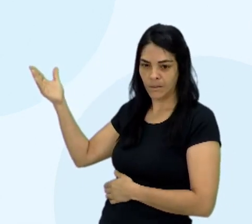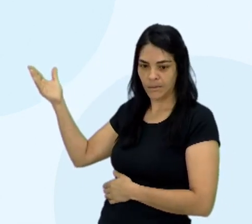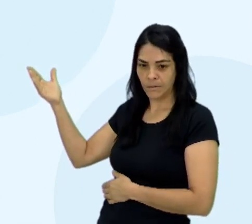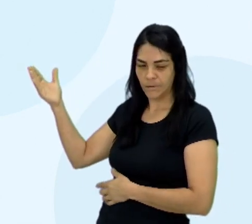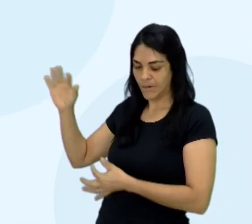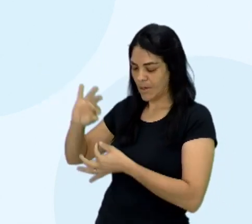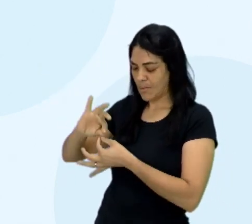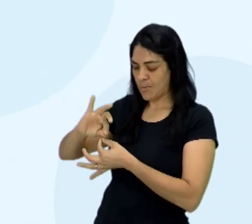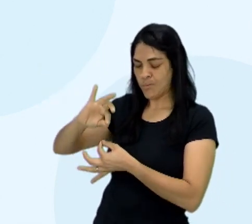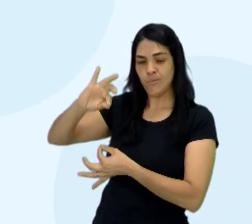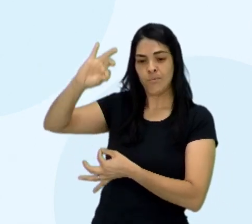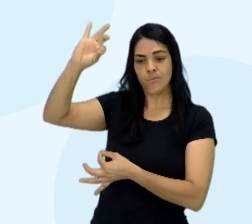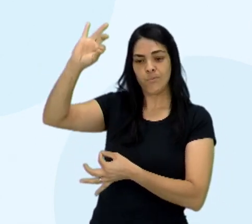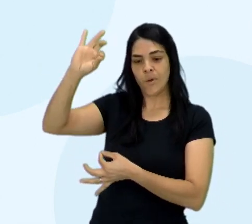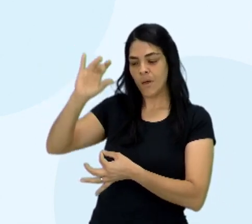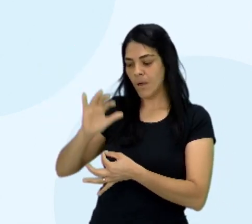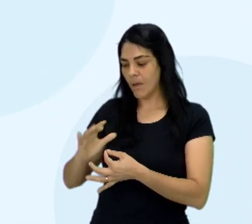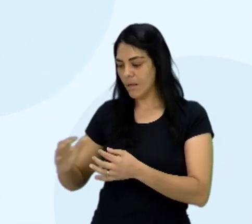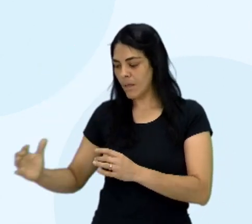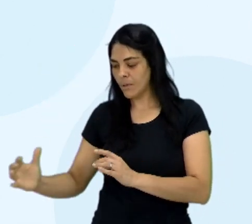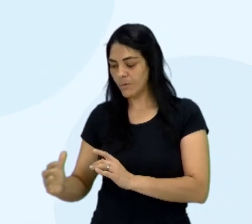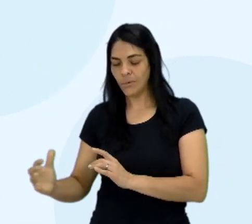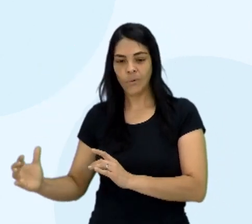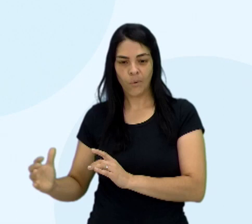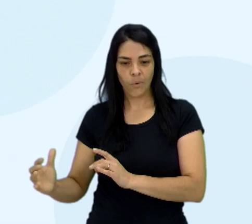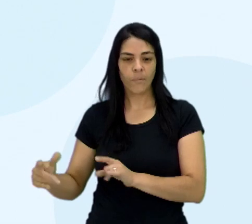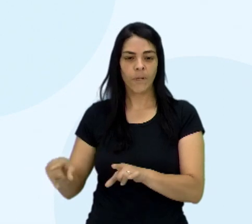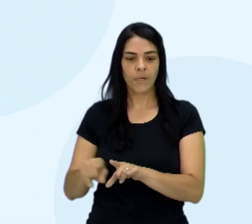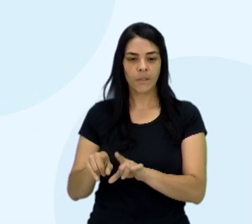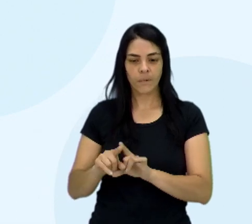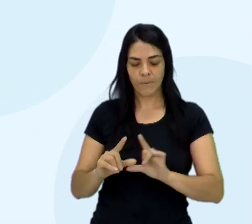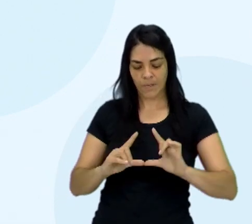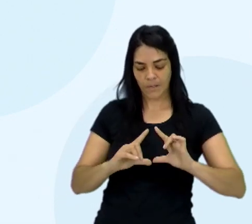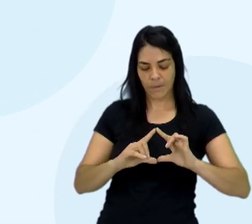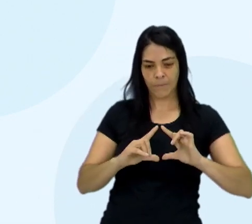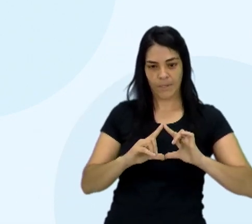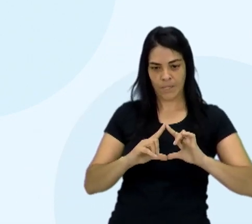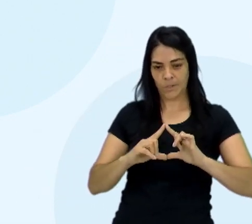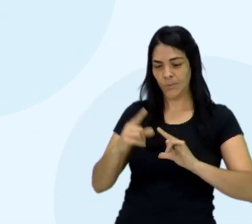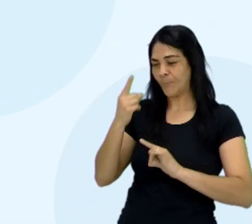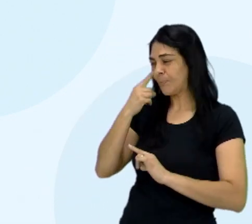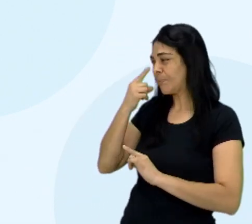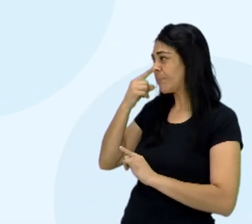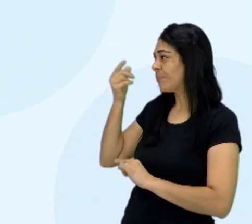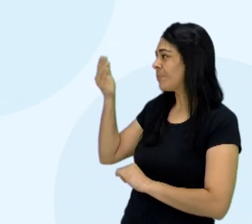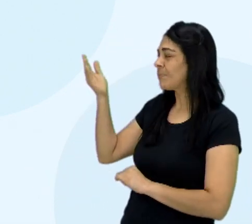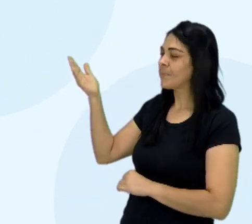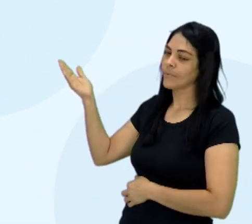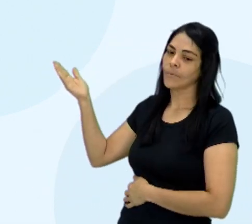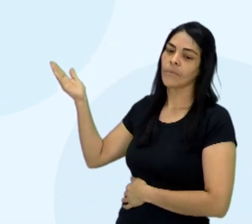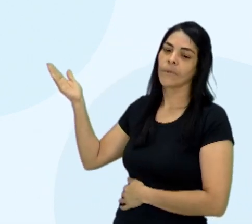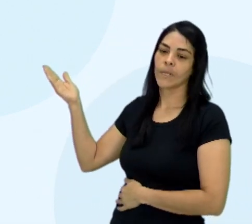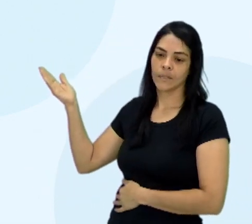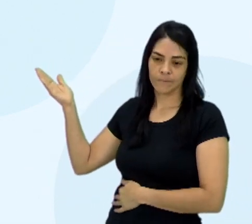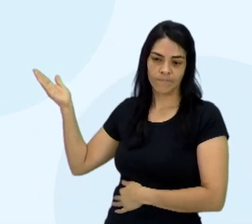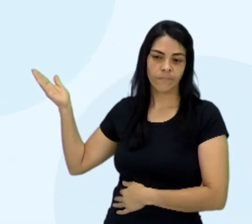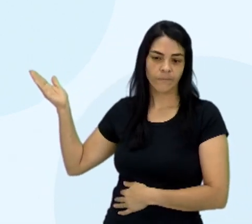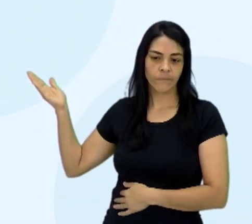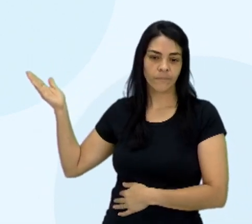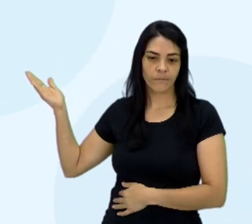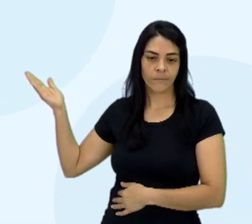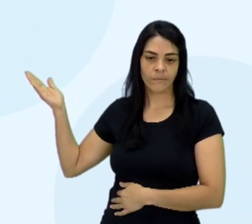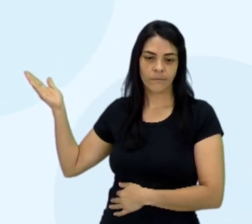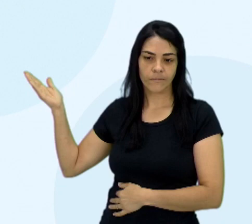da sombra e a altura da pirâmide, tá bom? E aqui também, né, um raio, a alturinha da